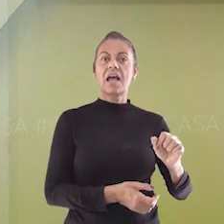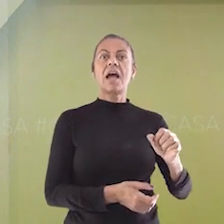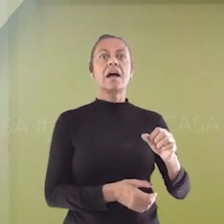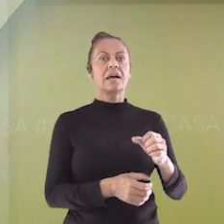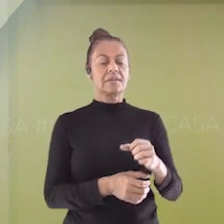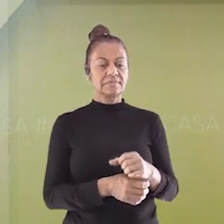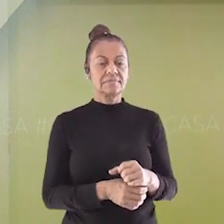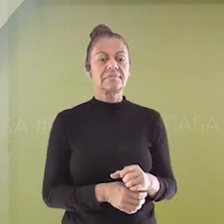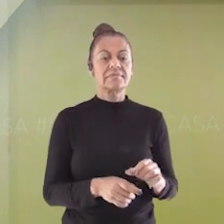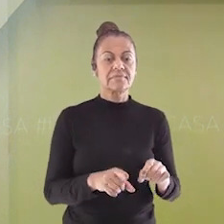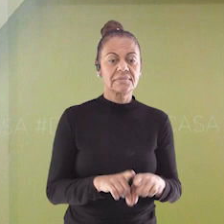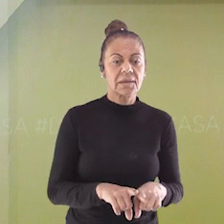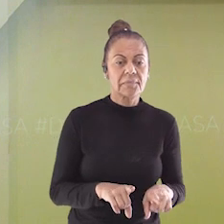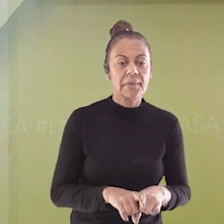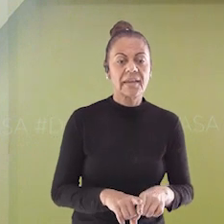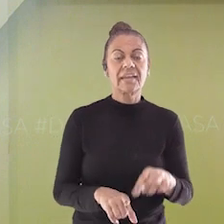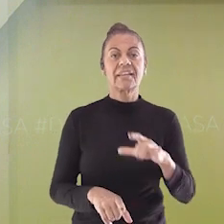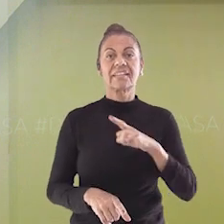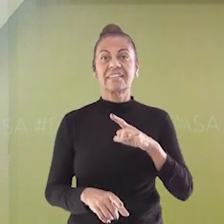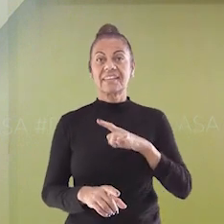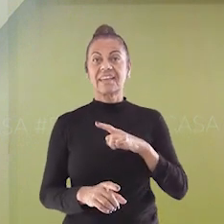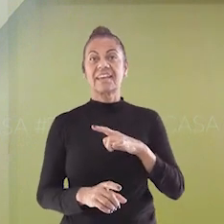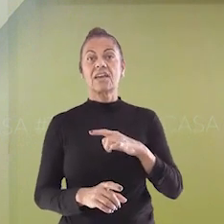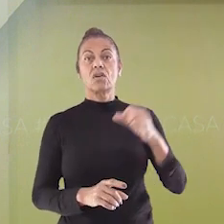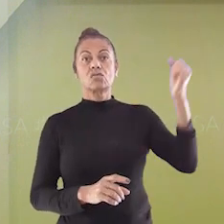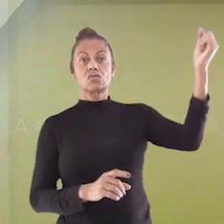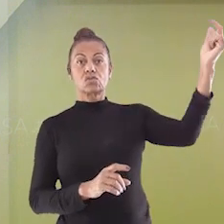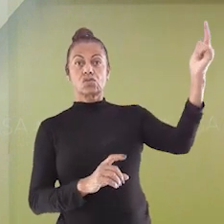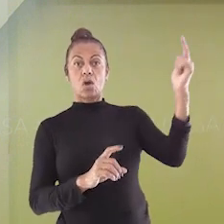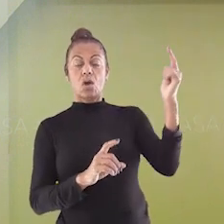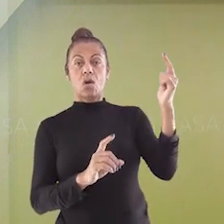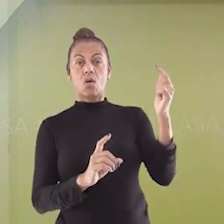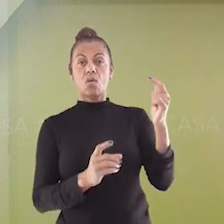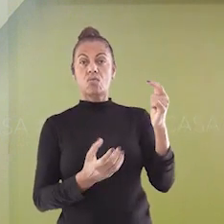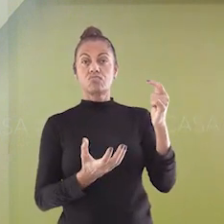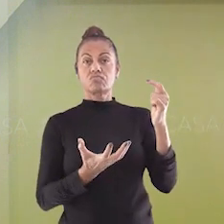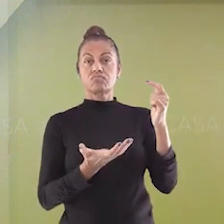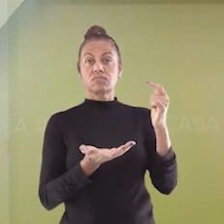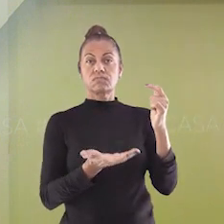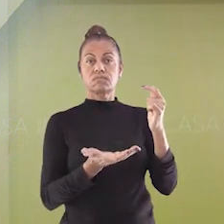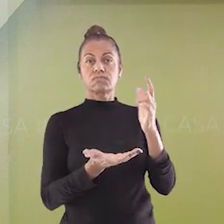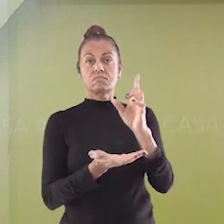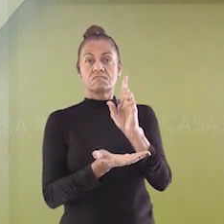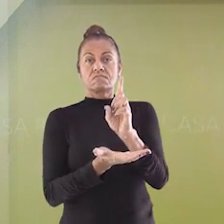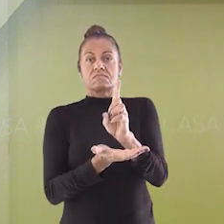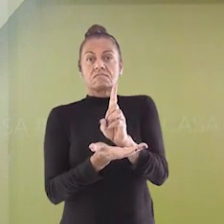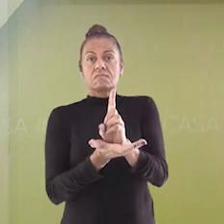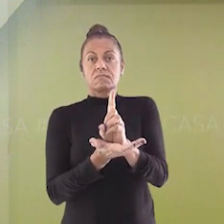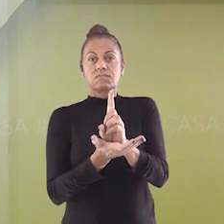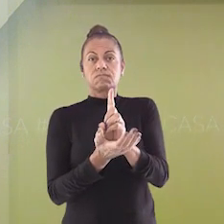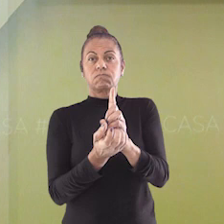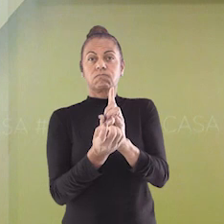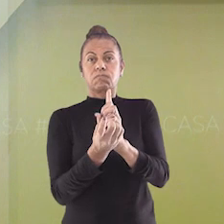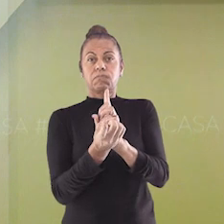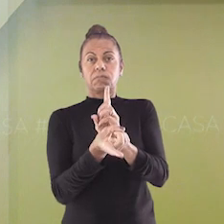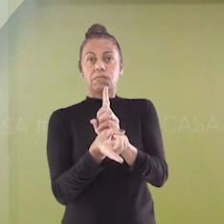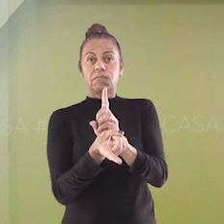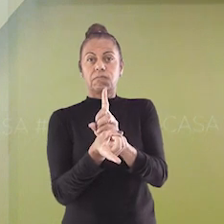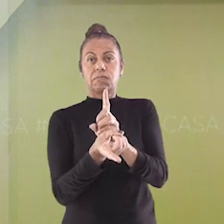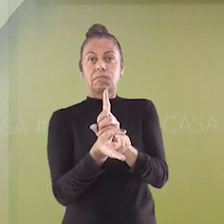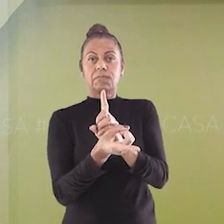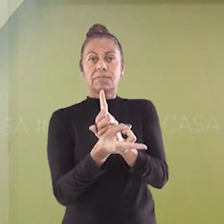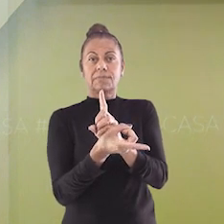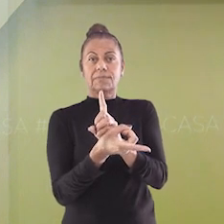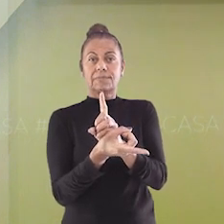compreensão, porque ele usa a luz do sol que reflete uma placa e produz uma sombra fixada no mostrador, como eu